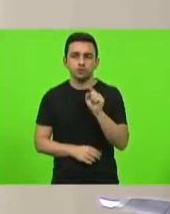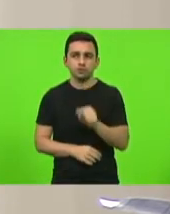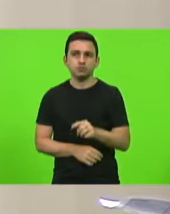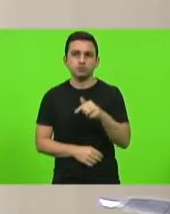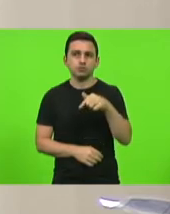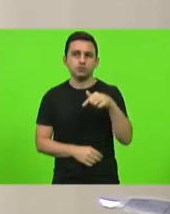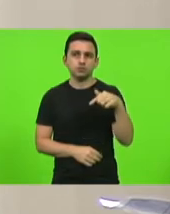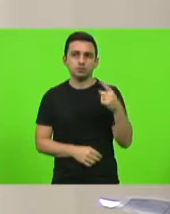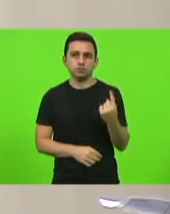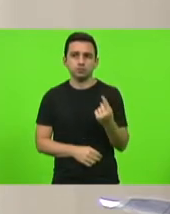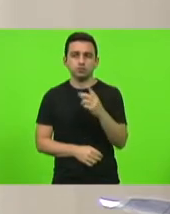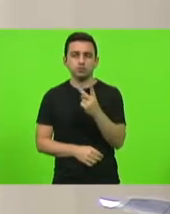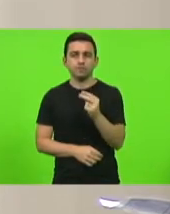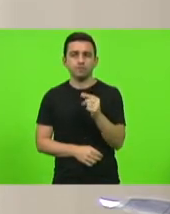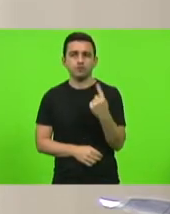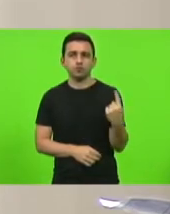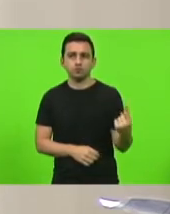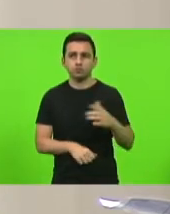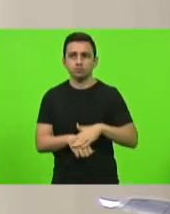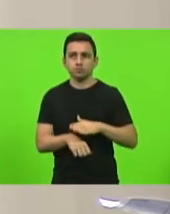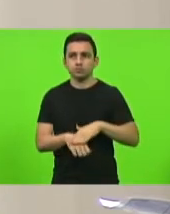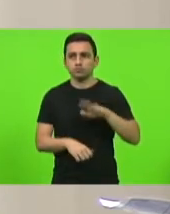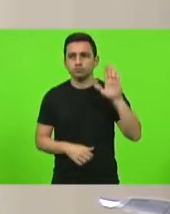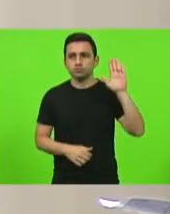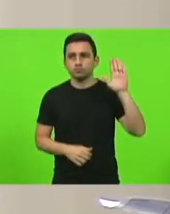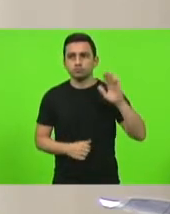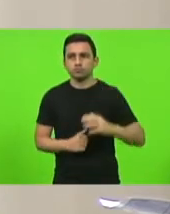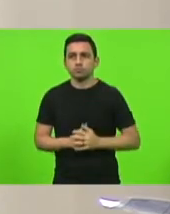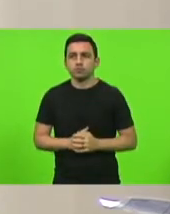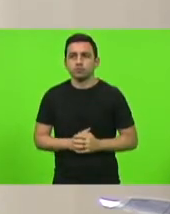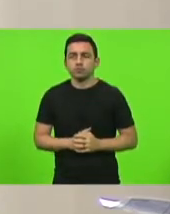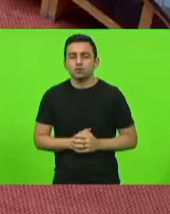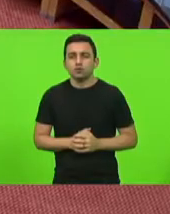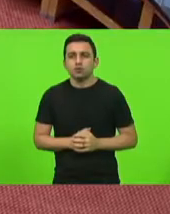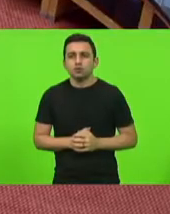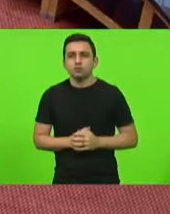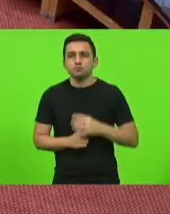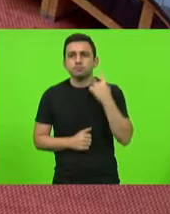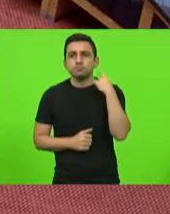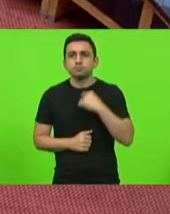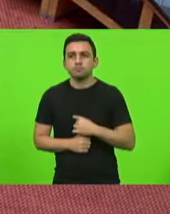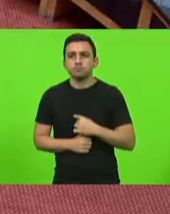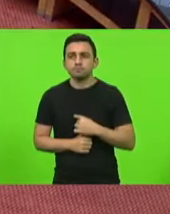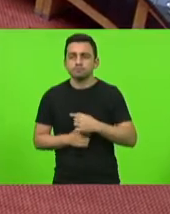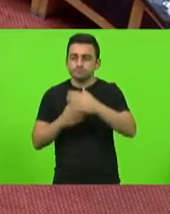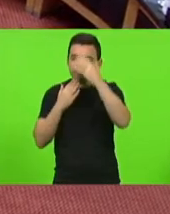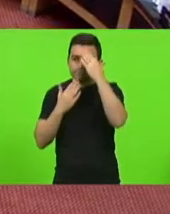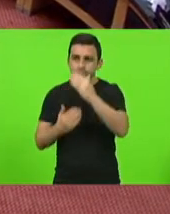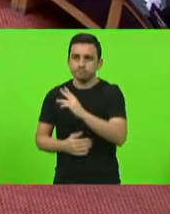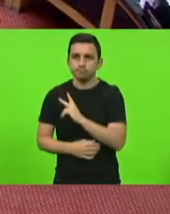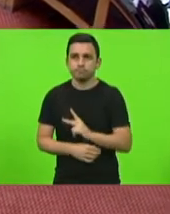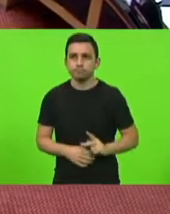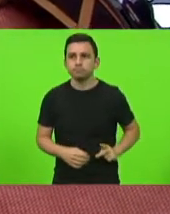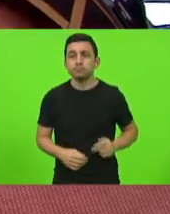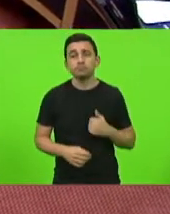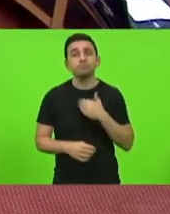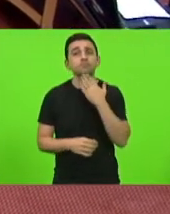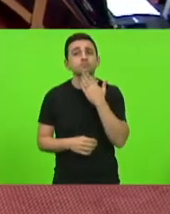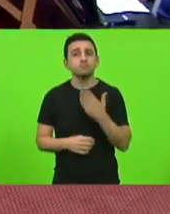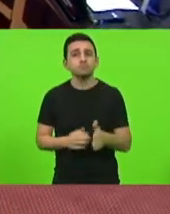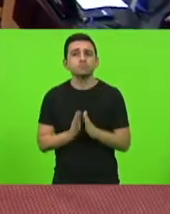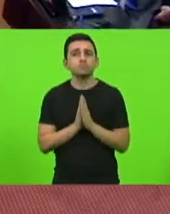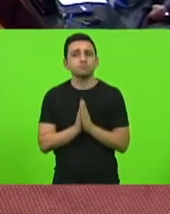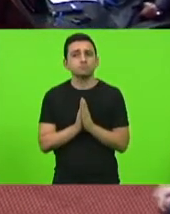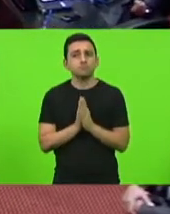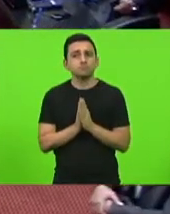de 2021. Em discussão. Senhor presidente. Com a palavra, deputado Silvio Drevec. Obrigado, senhor presidente. Eu solicito, por gentileza,